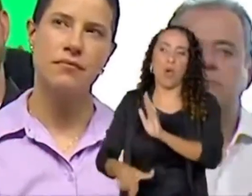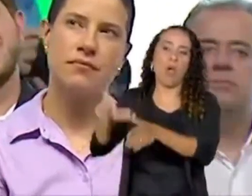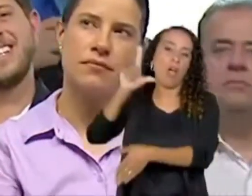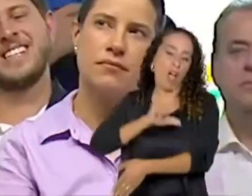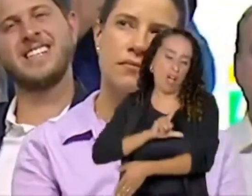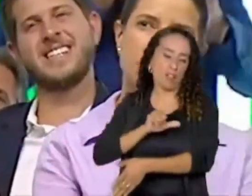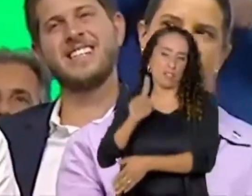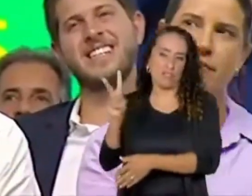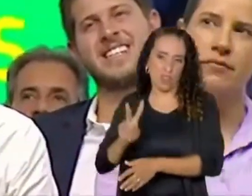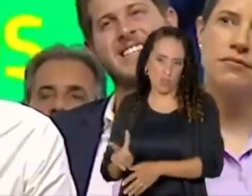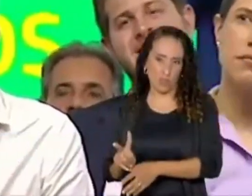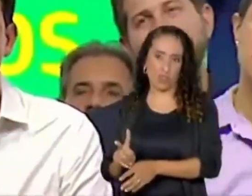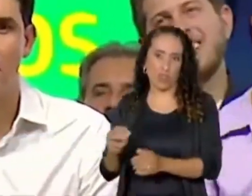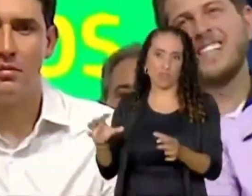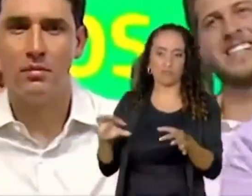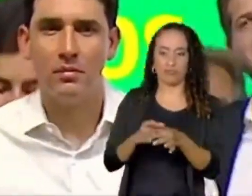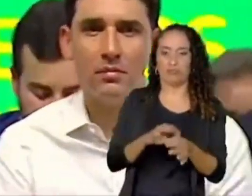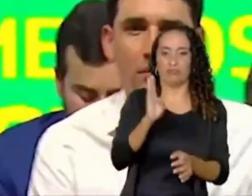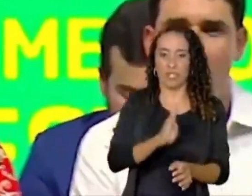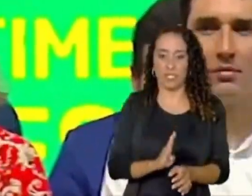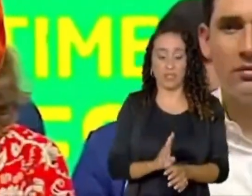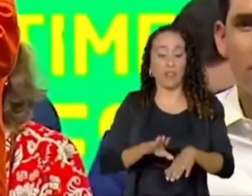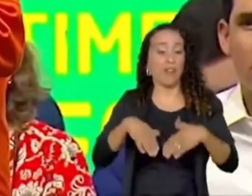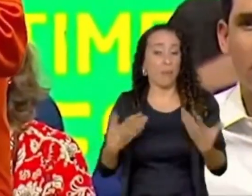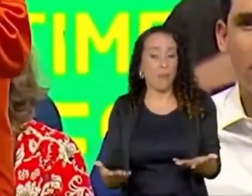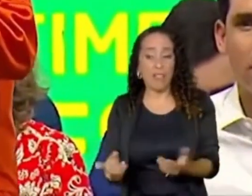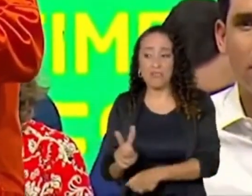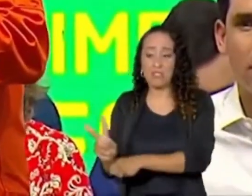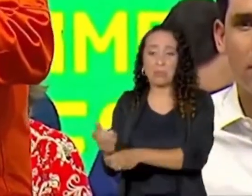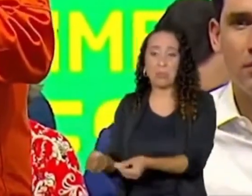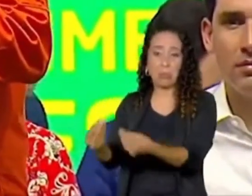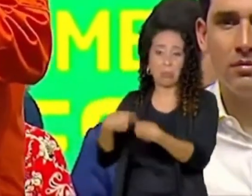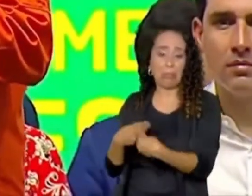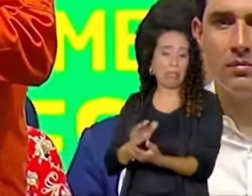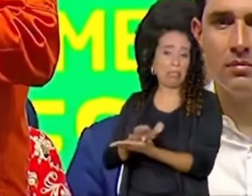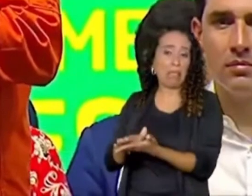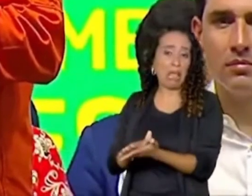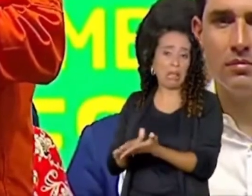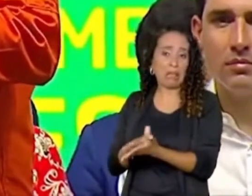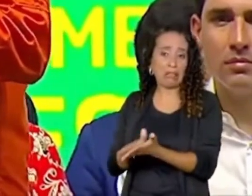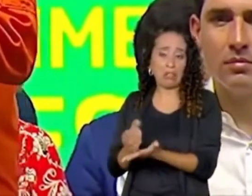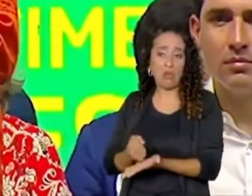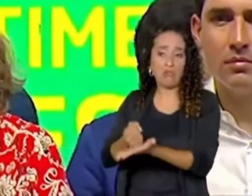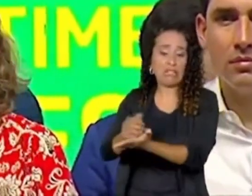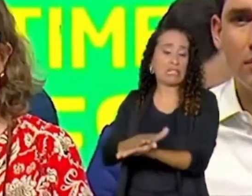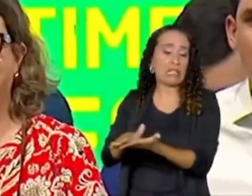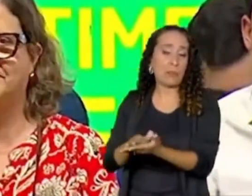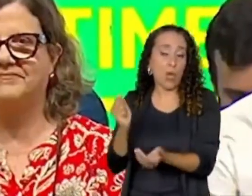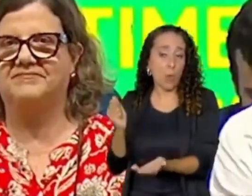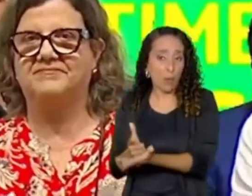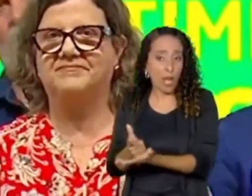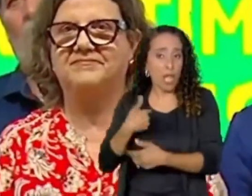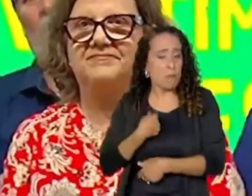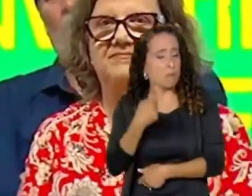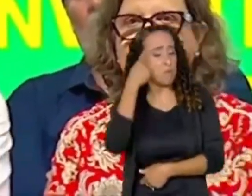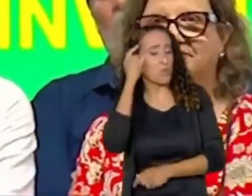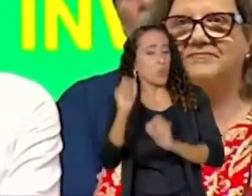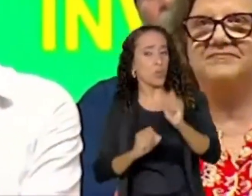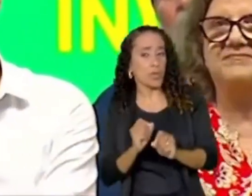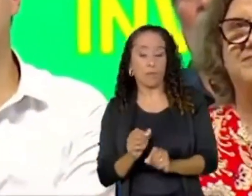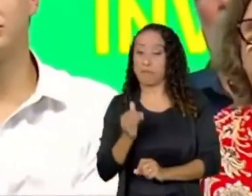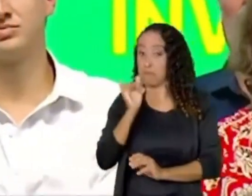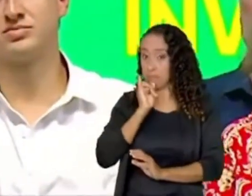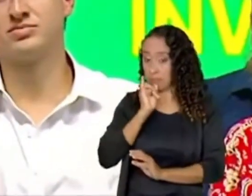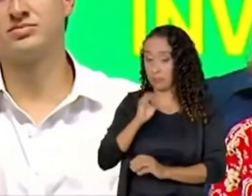Brasil. E como a Venezuela não oferecia nada para a gente comprar, Eu então tive a ideia de que, por